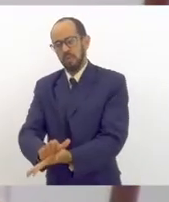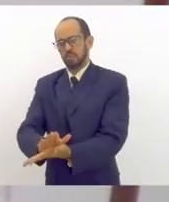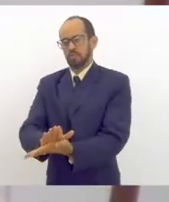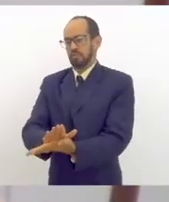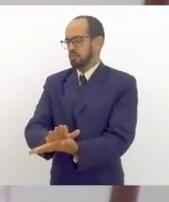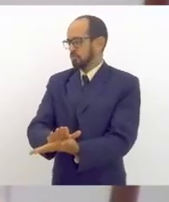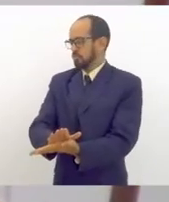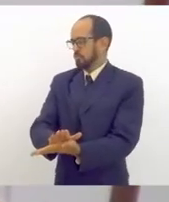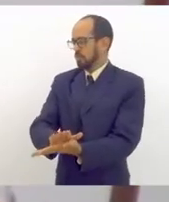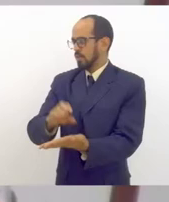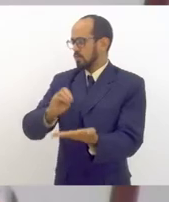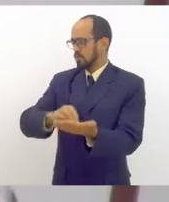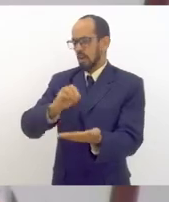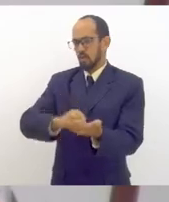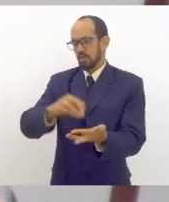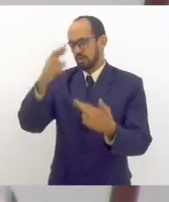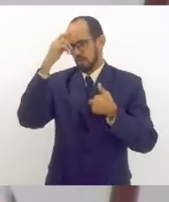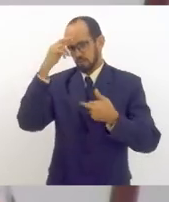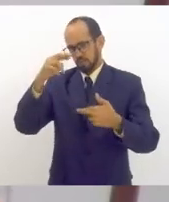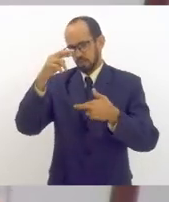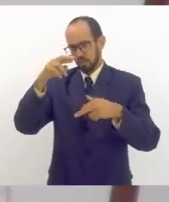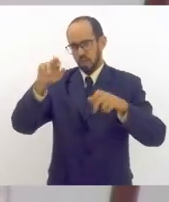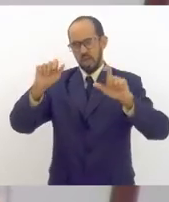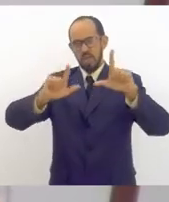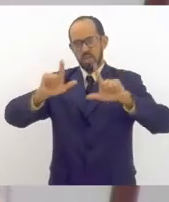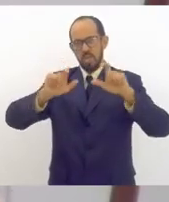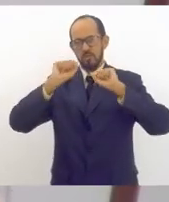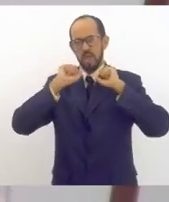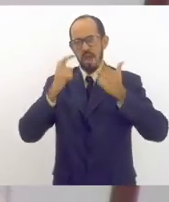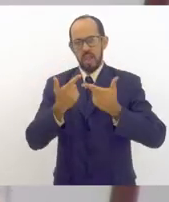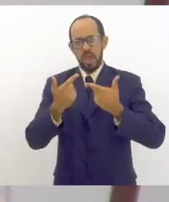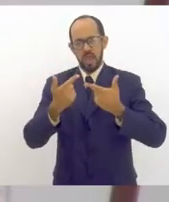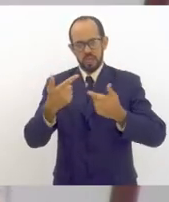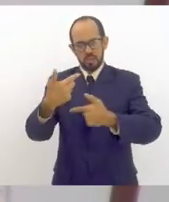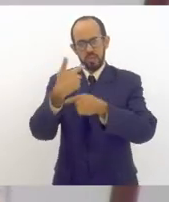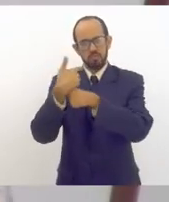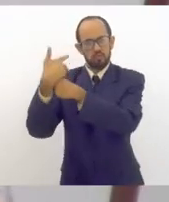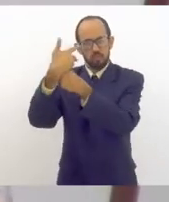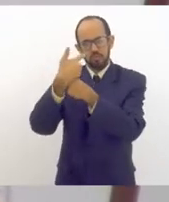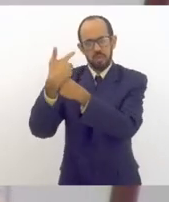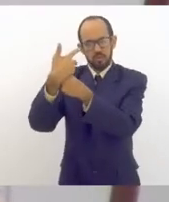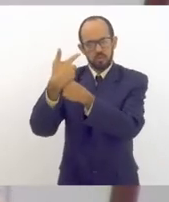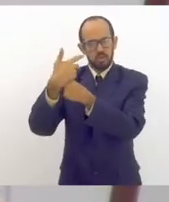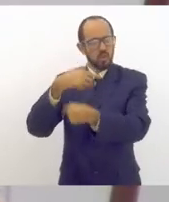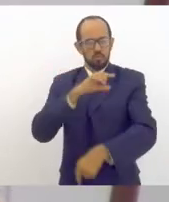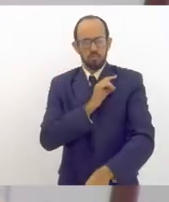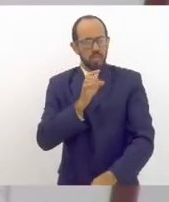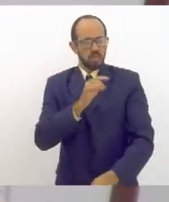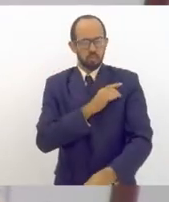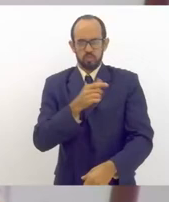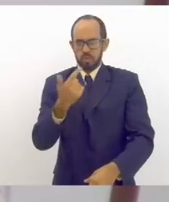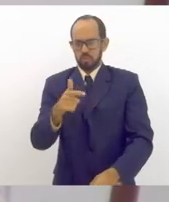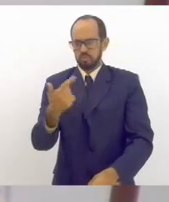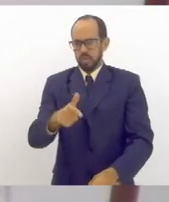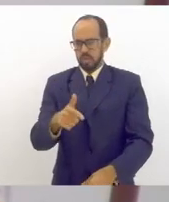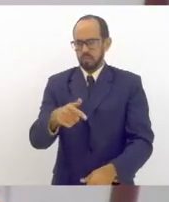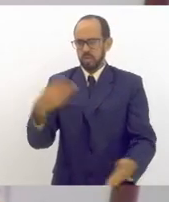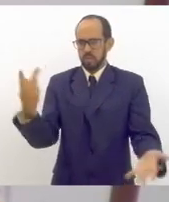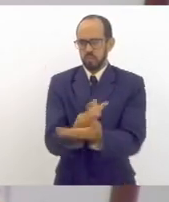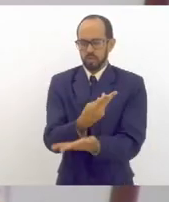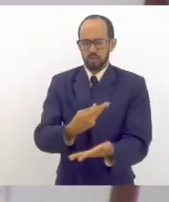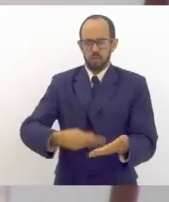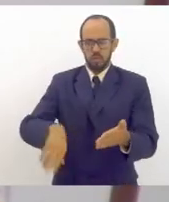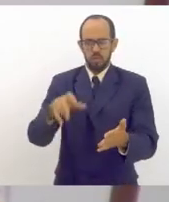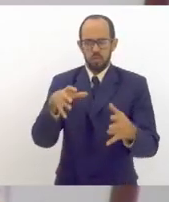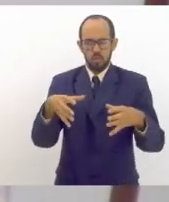desrespeito e pode estar filmando aí pode filmar o que eu tô falando que eu não tenho medo de me expor não o que aconteceu hoje por parte do corpo de